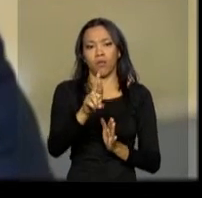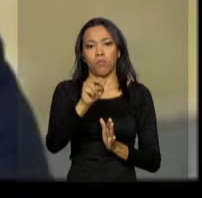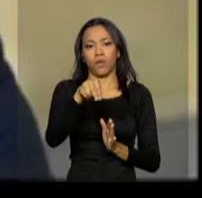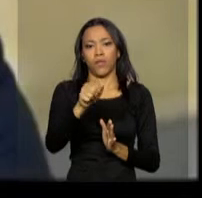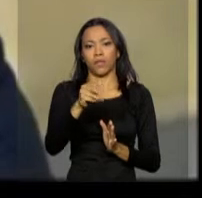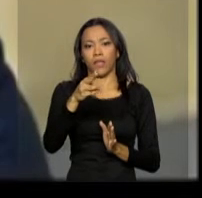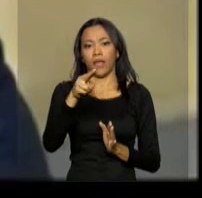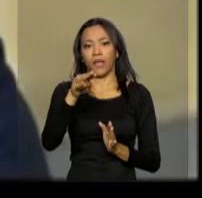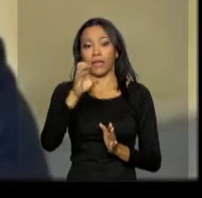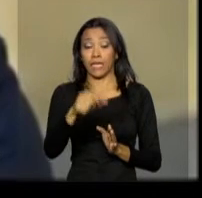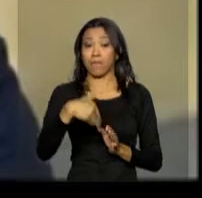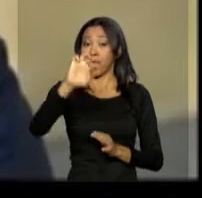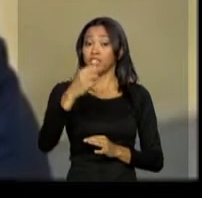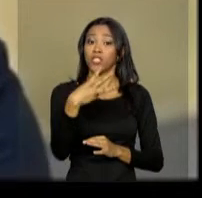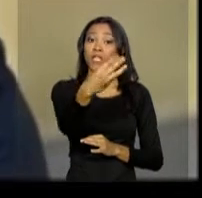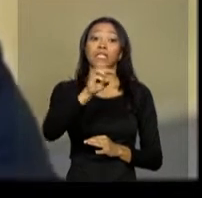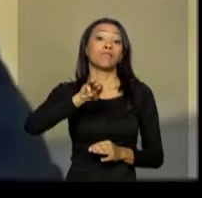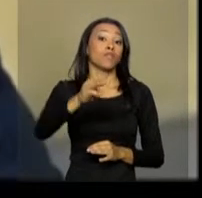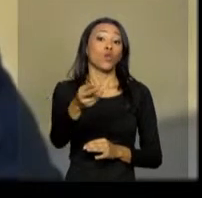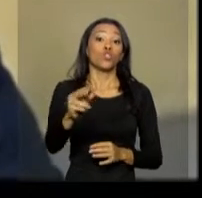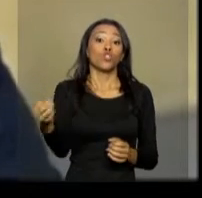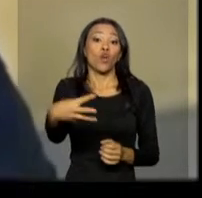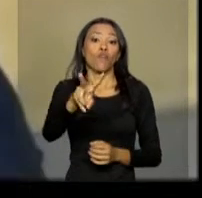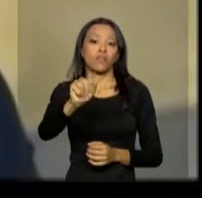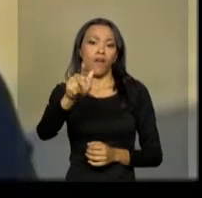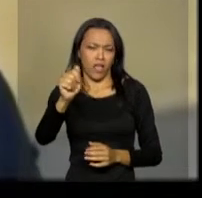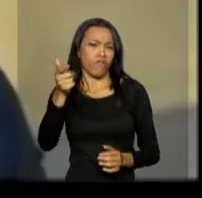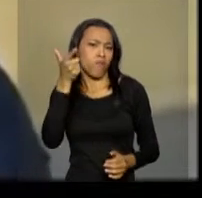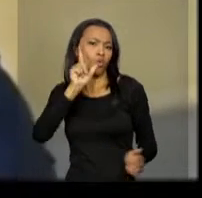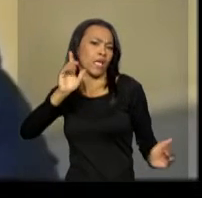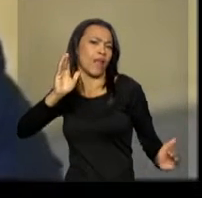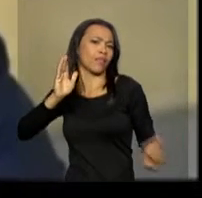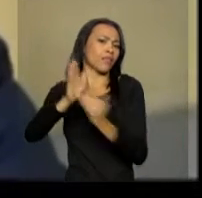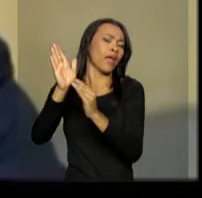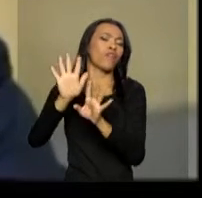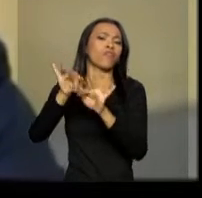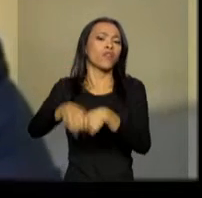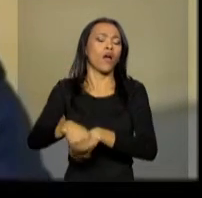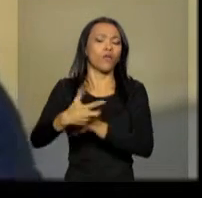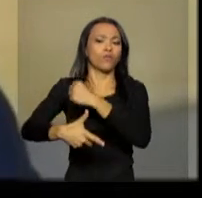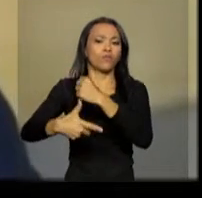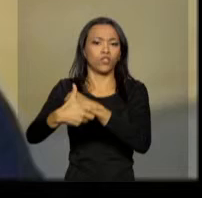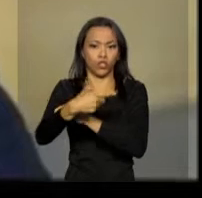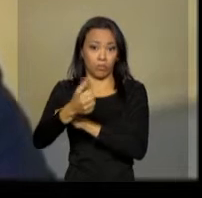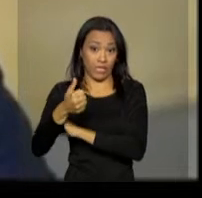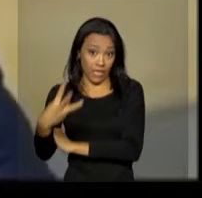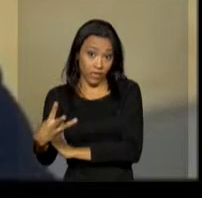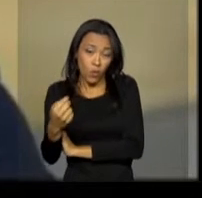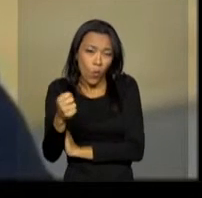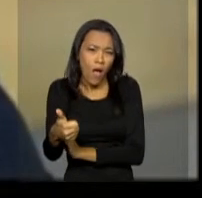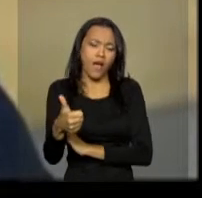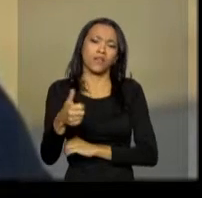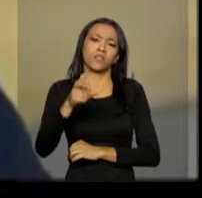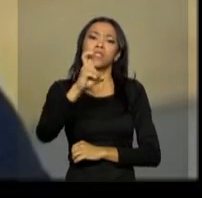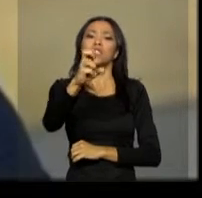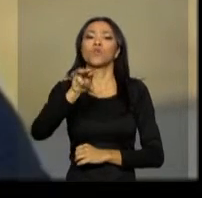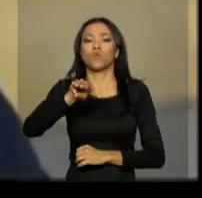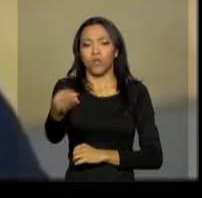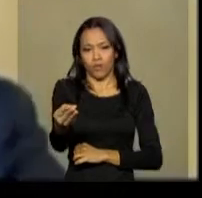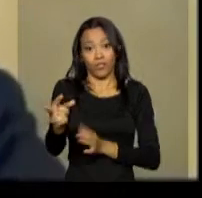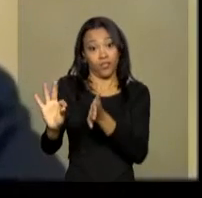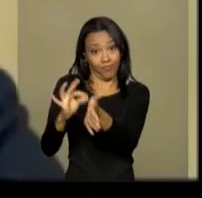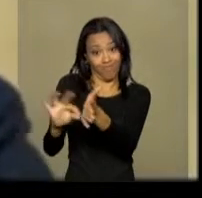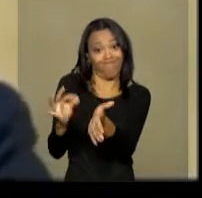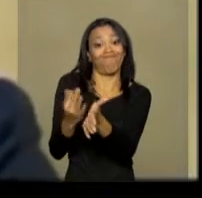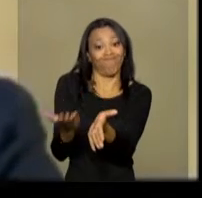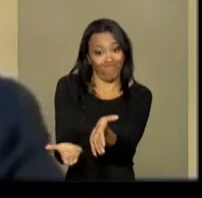de 3 milhões de novas vagas e vamos chegar até o final de 2013 a quase 5 milhões de